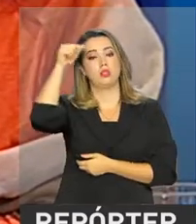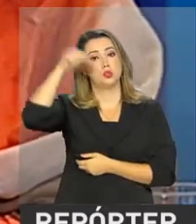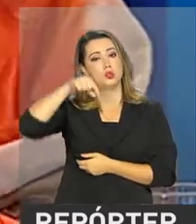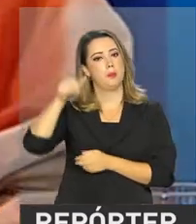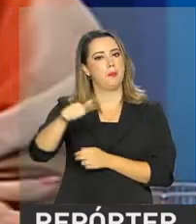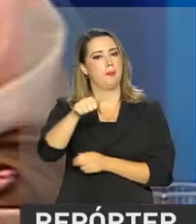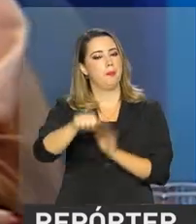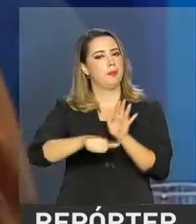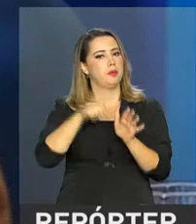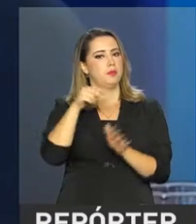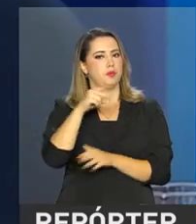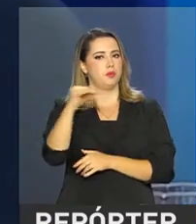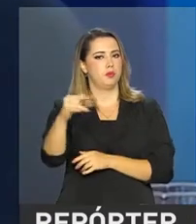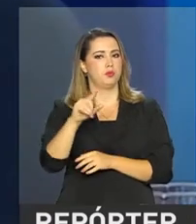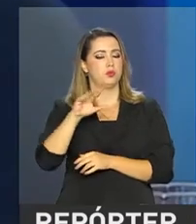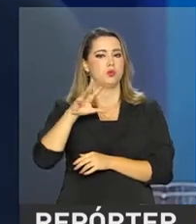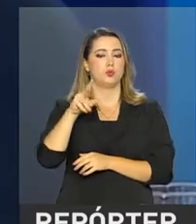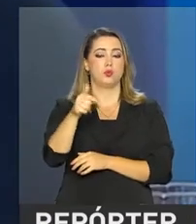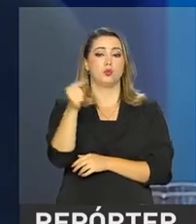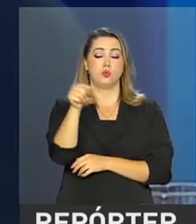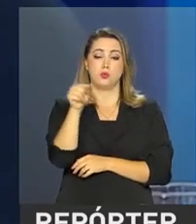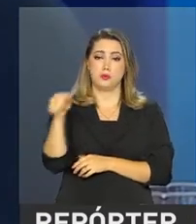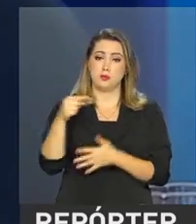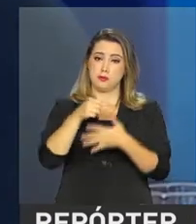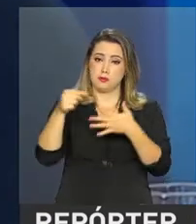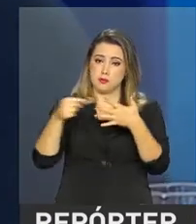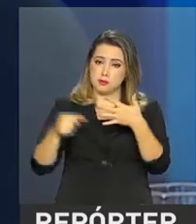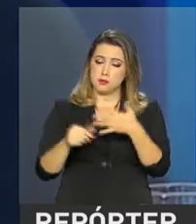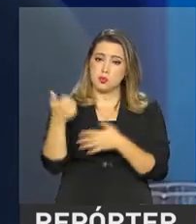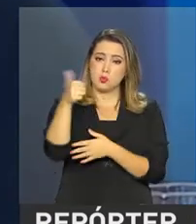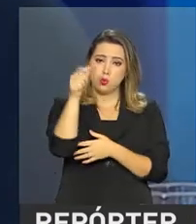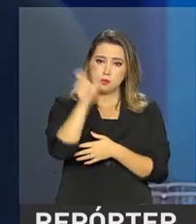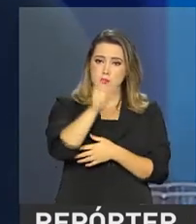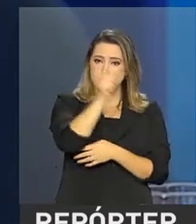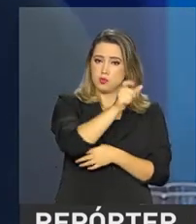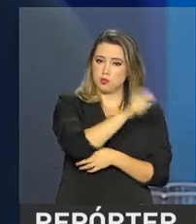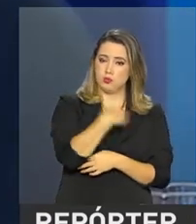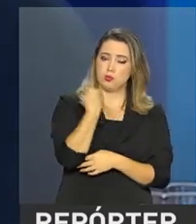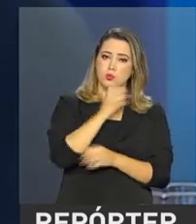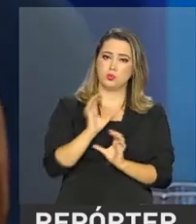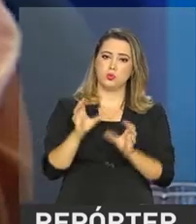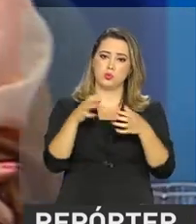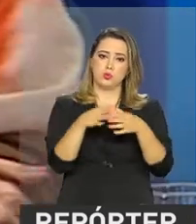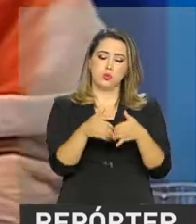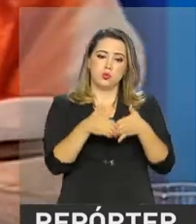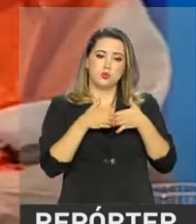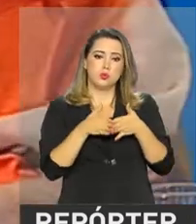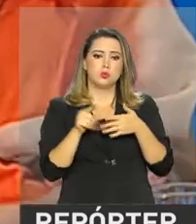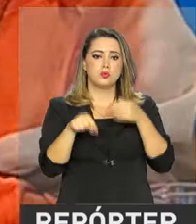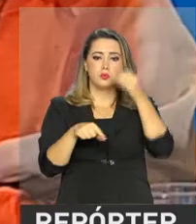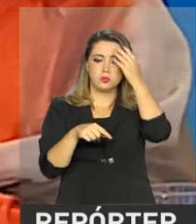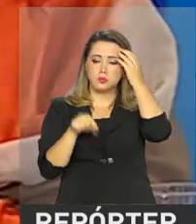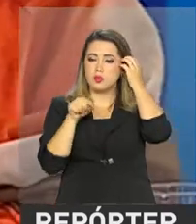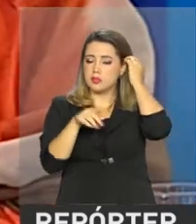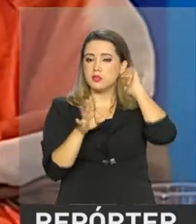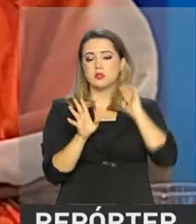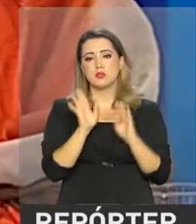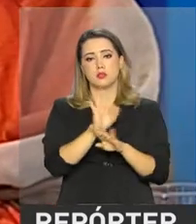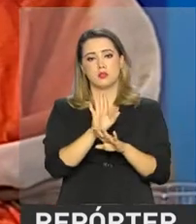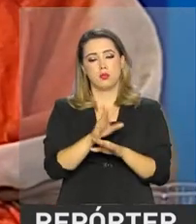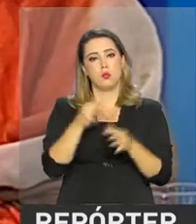no primeiro dia, e todos esses 11 casos foram submetidos à nossa comissão de demanda, eles estão